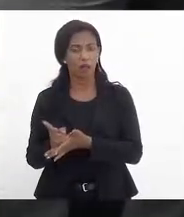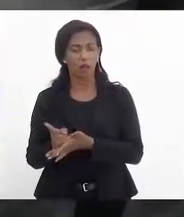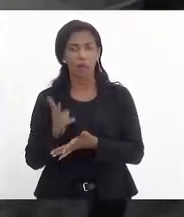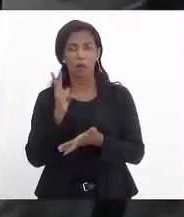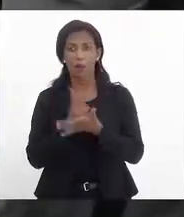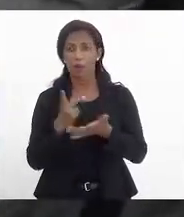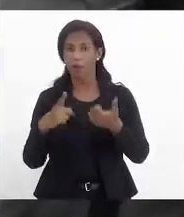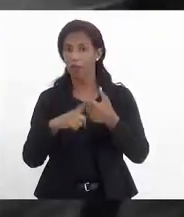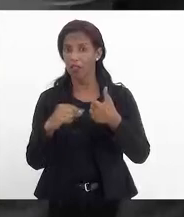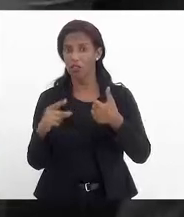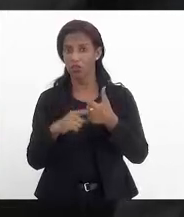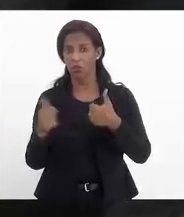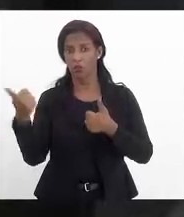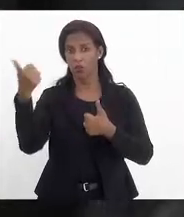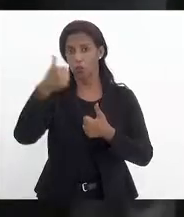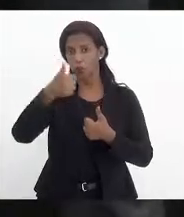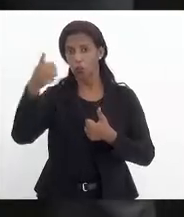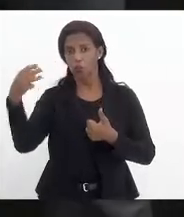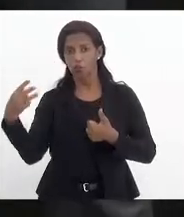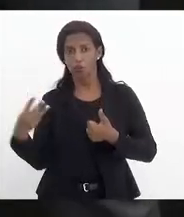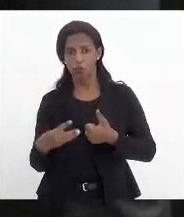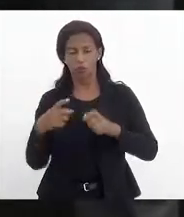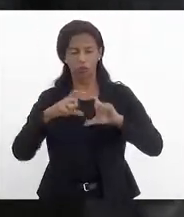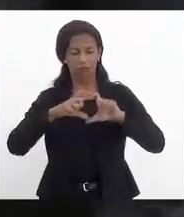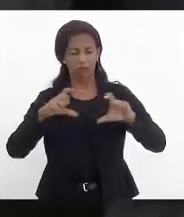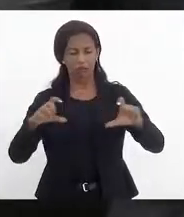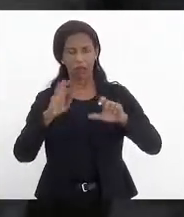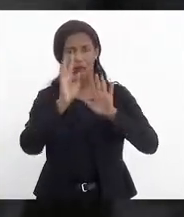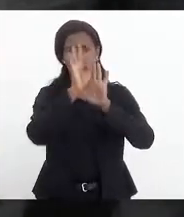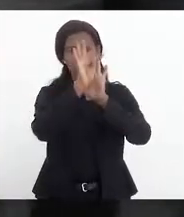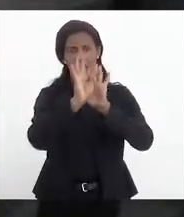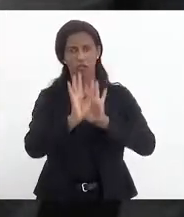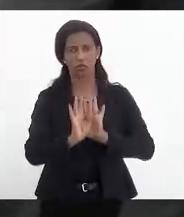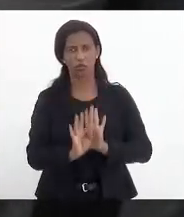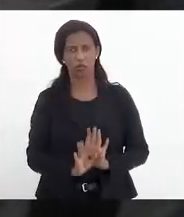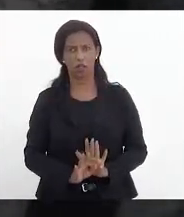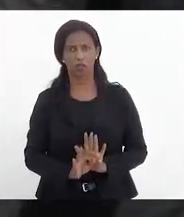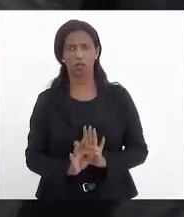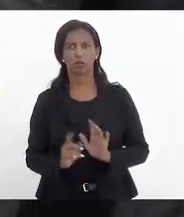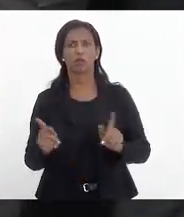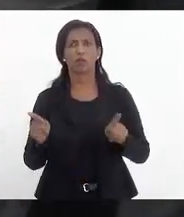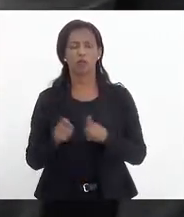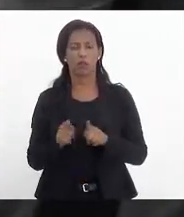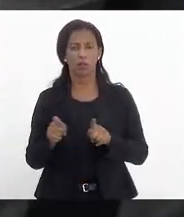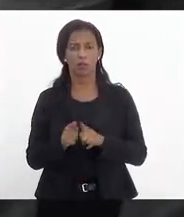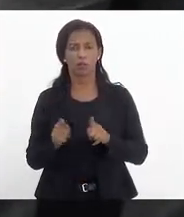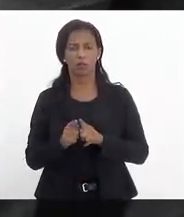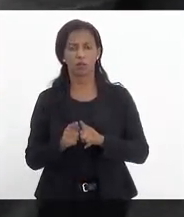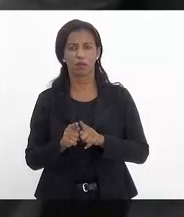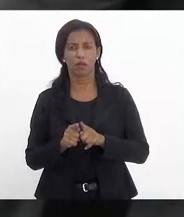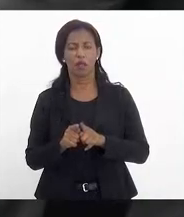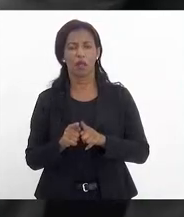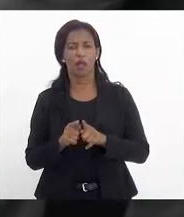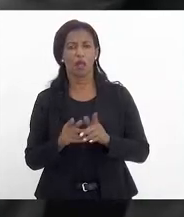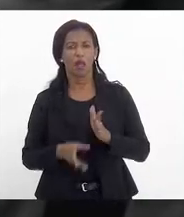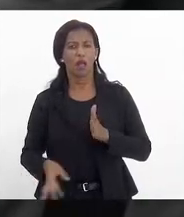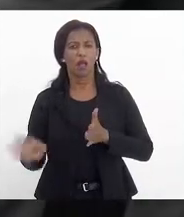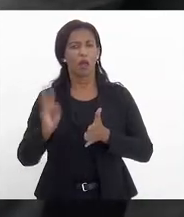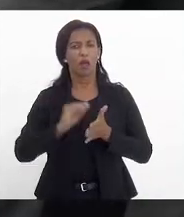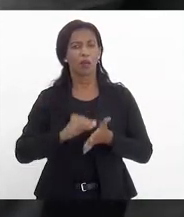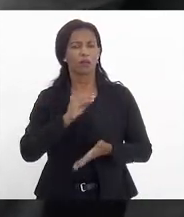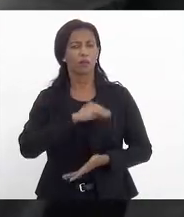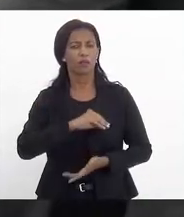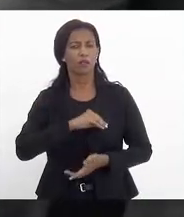artigo. Fica o Poder Executivo autorizado a proceder anualmente à recomposição salarial